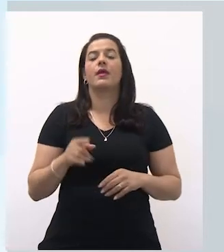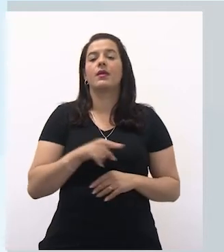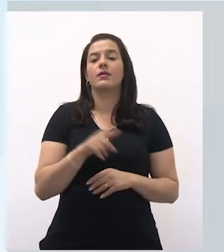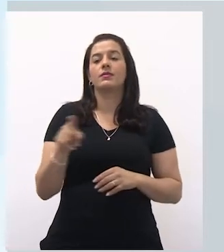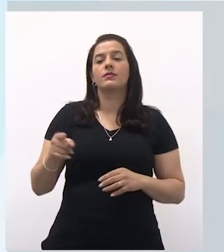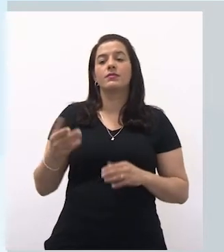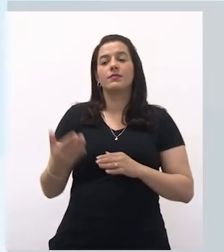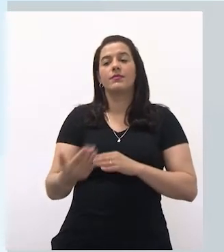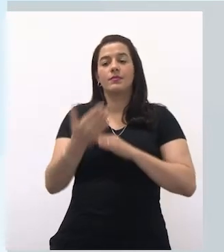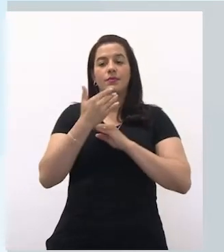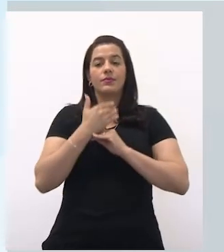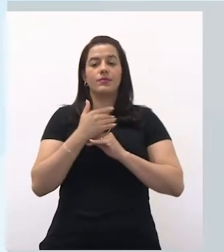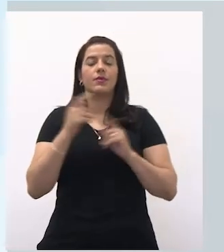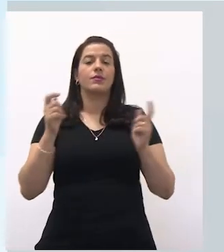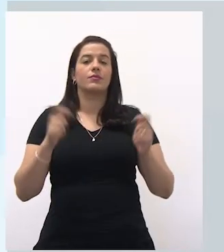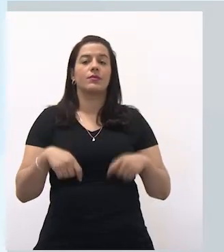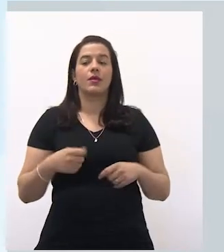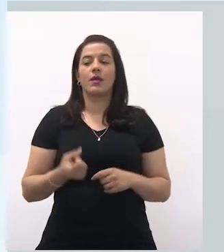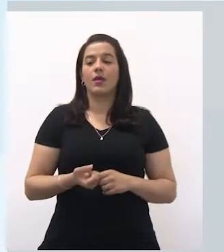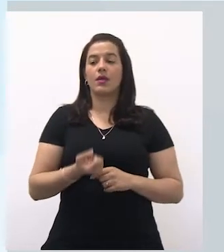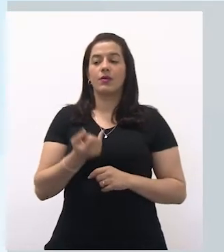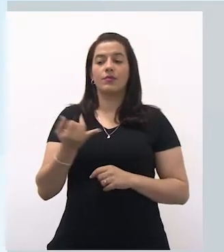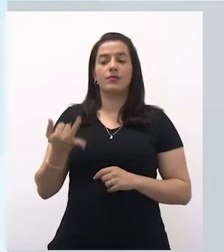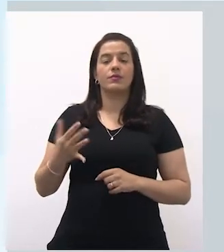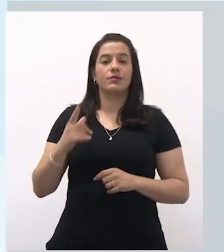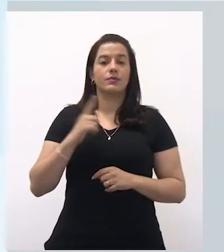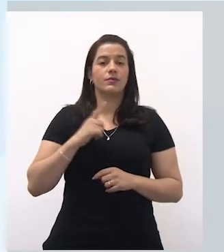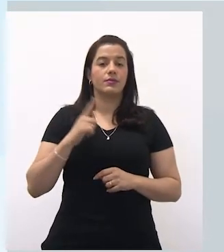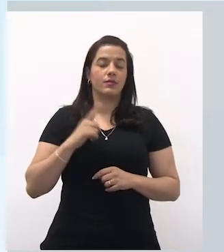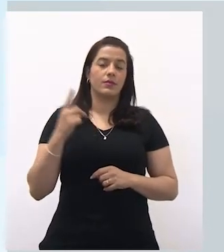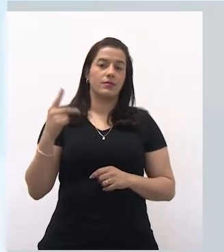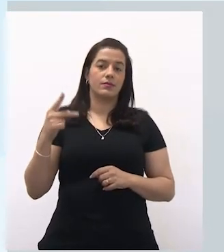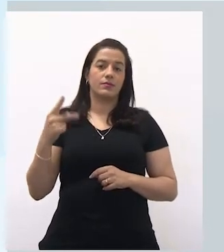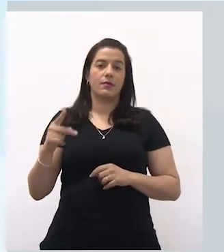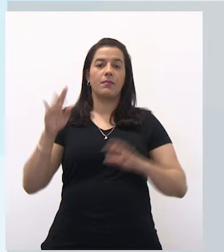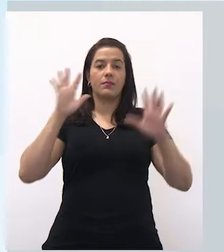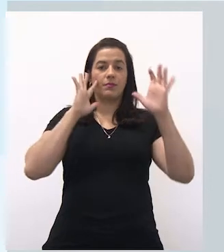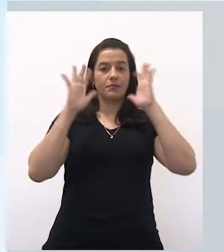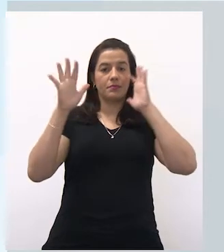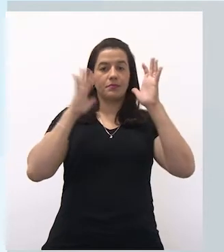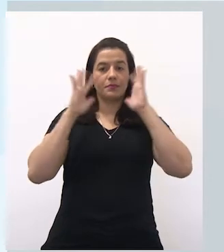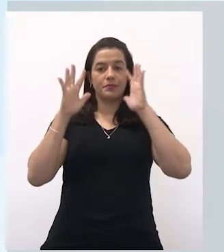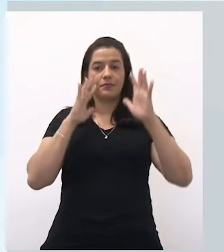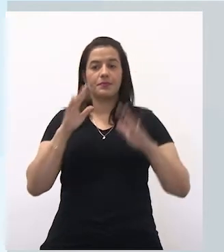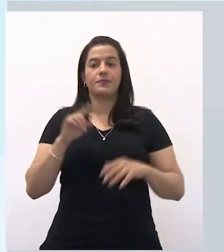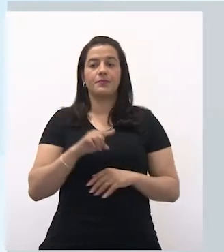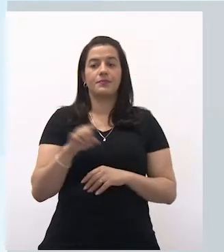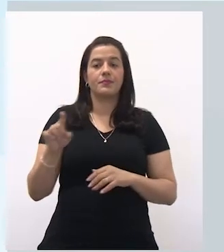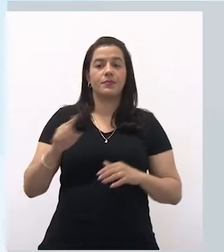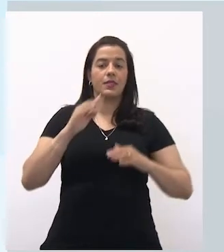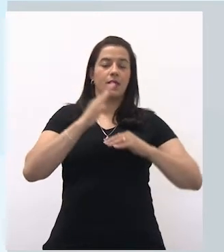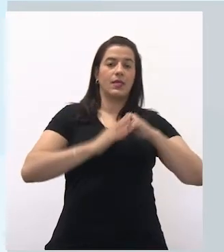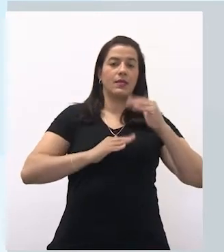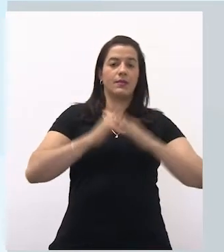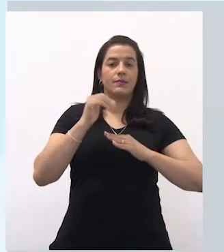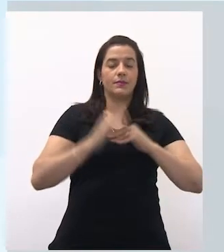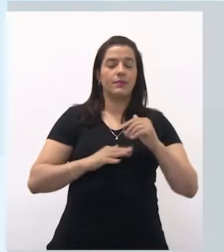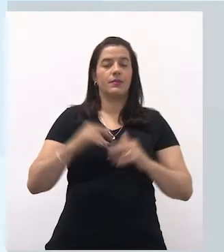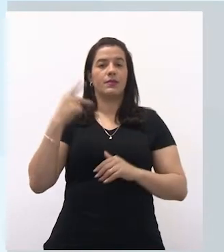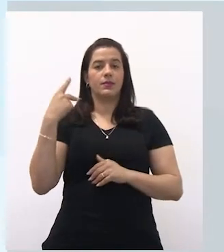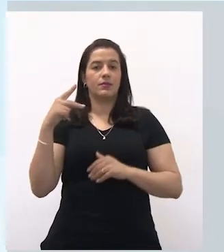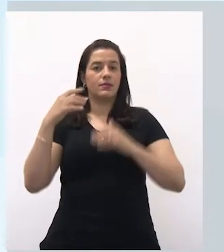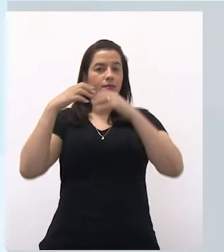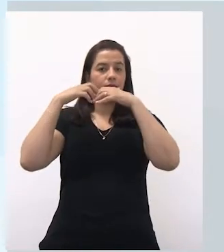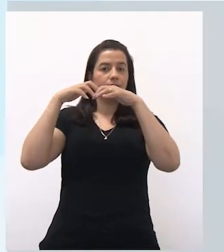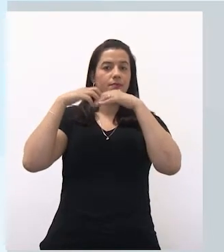determinar a quantidade de mobilização de pensamento, né, habilidades de pensamento,